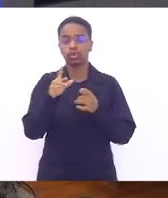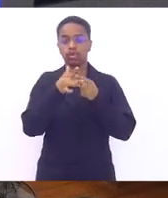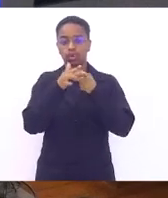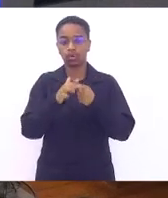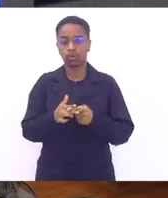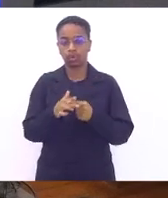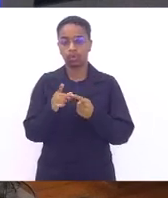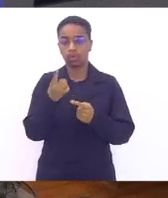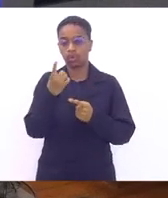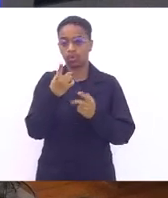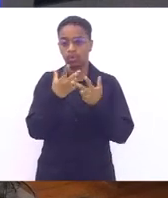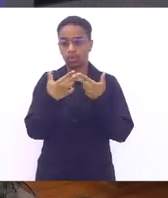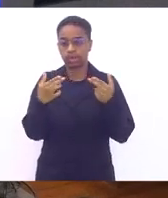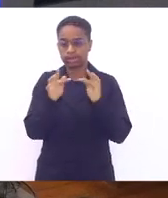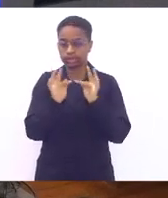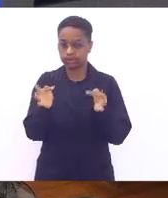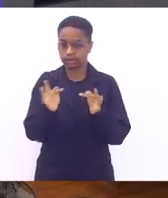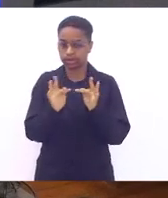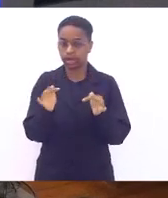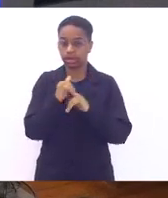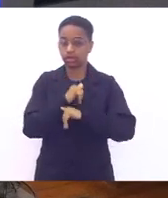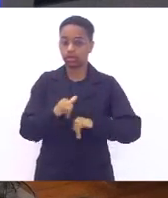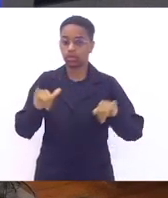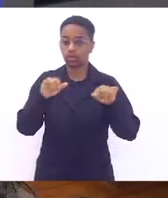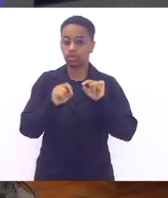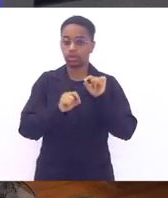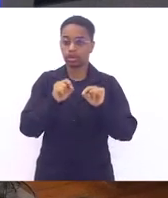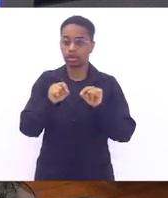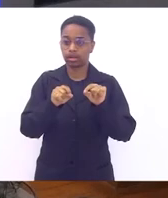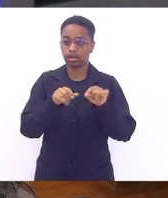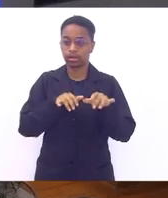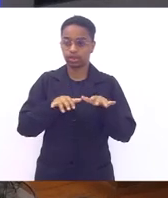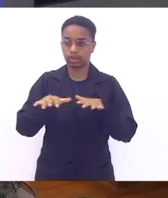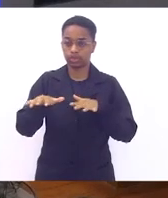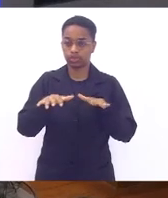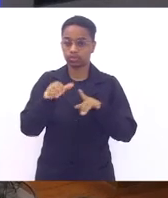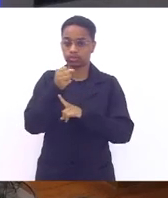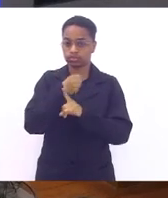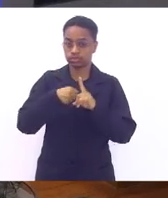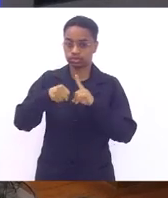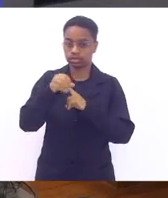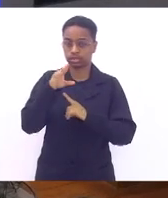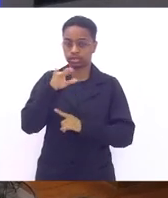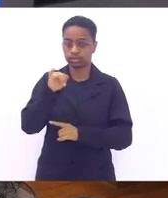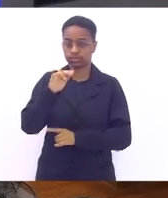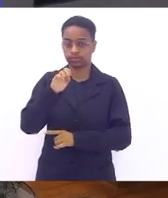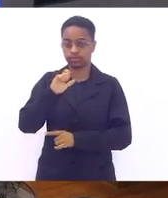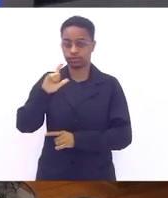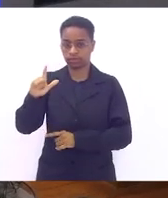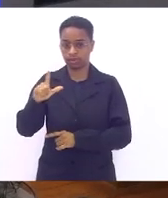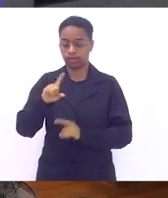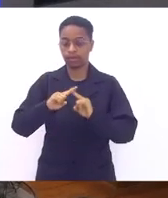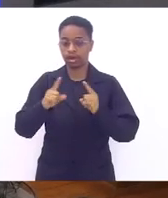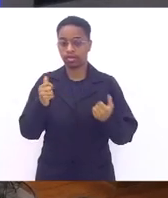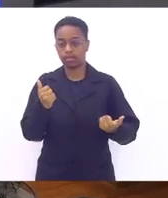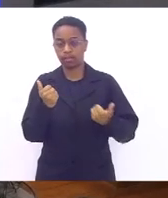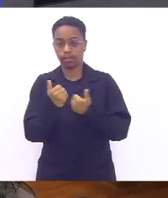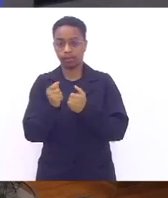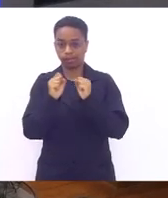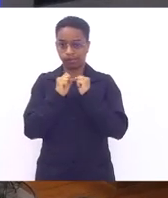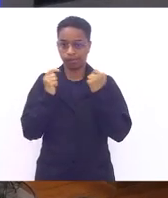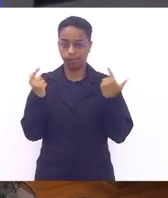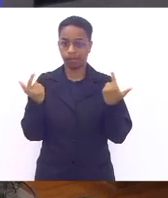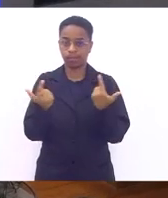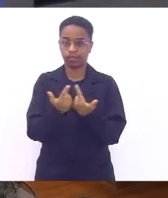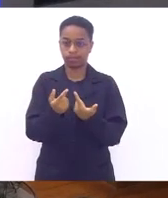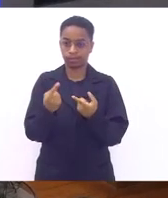correção fraterna para dizer que a mobilização é da sociedade civil, apoiada pela Assembleia